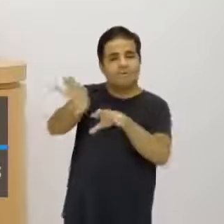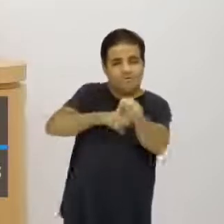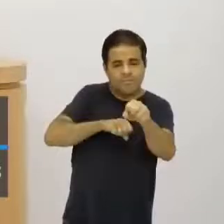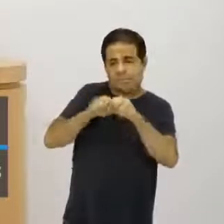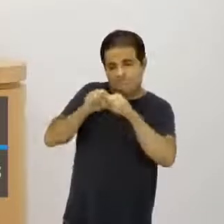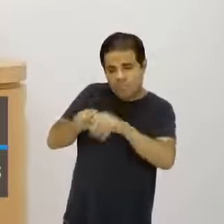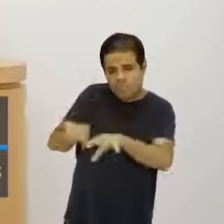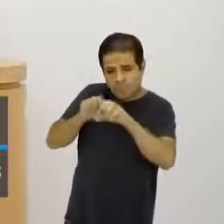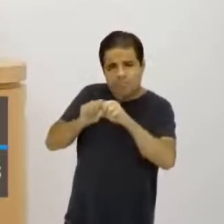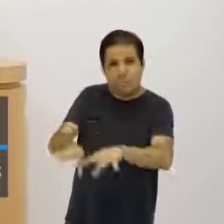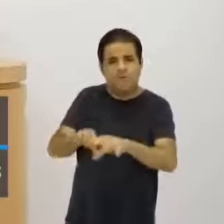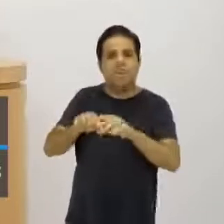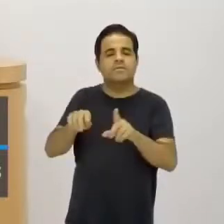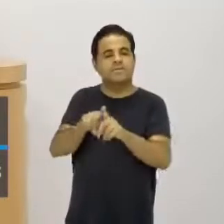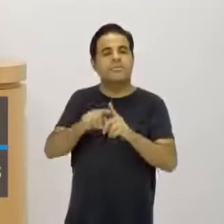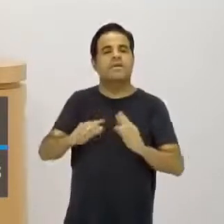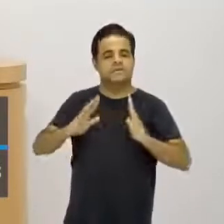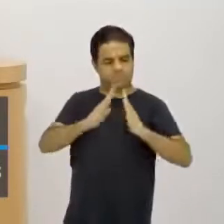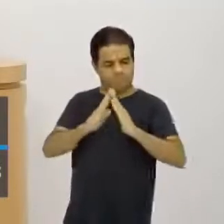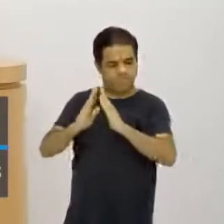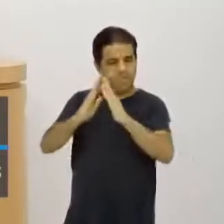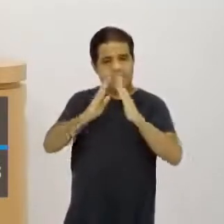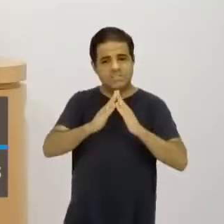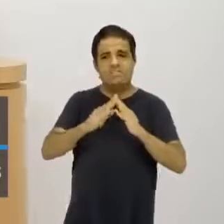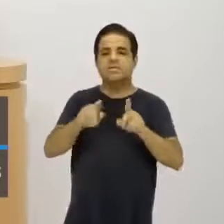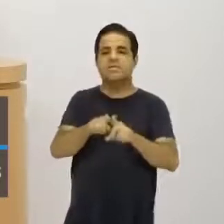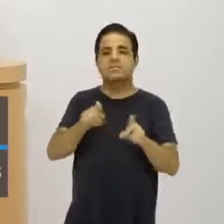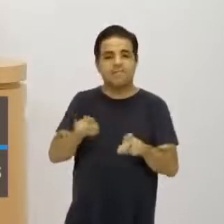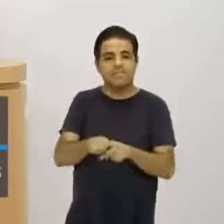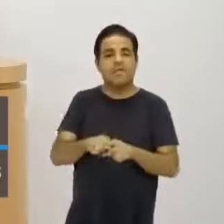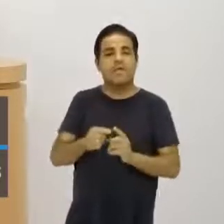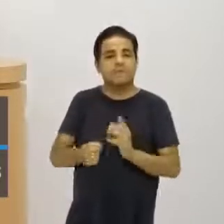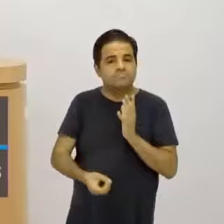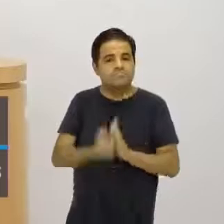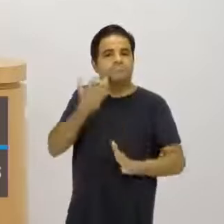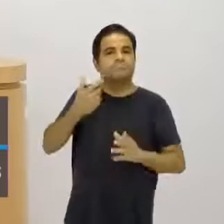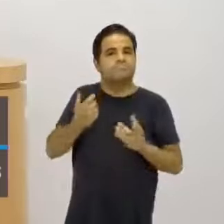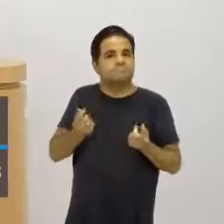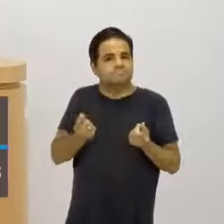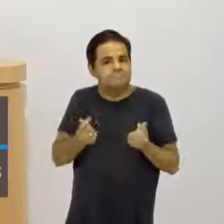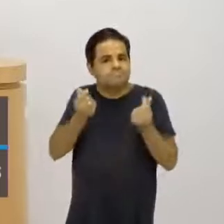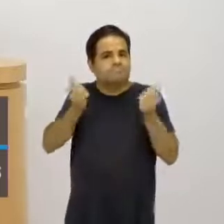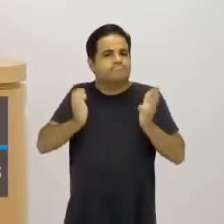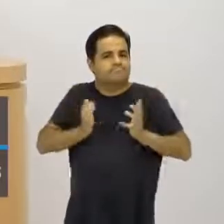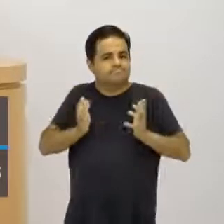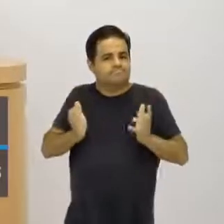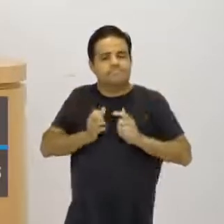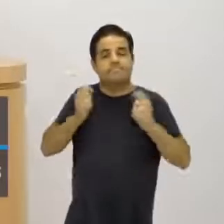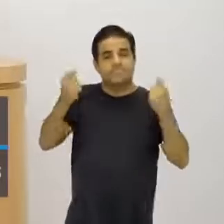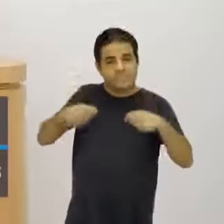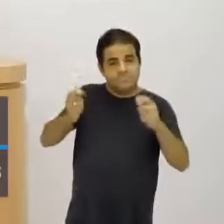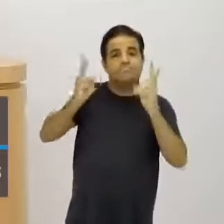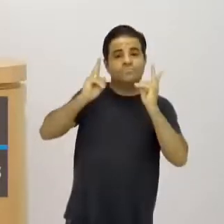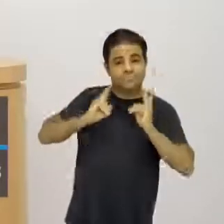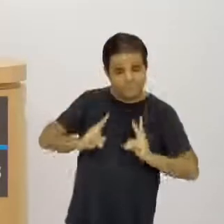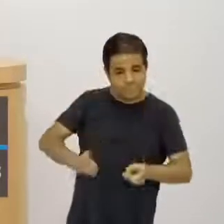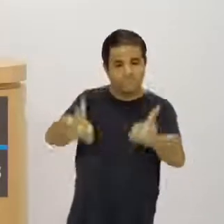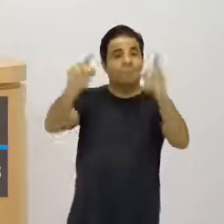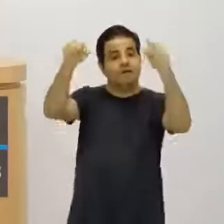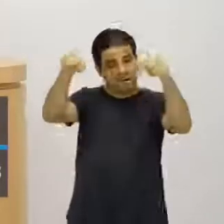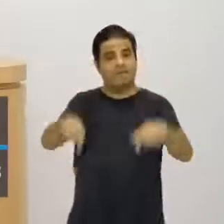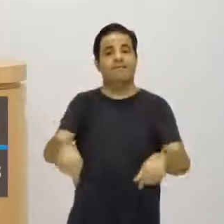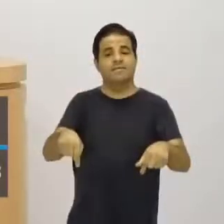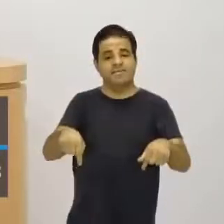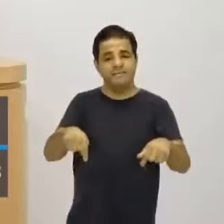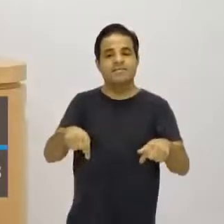formação educacional, da moradia e produzir a riqueza necessária para que eu permanecesse